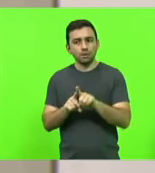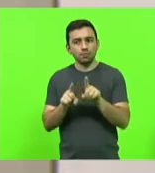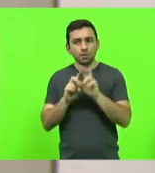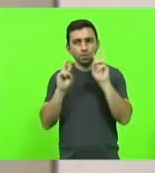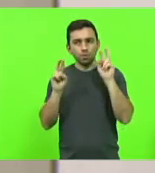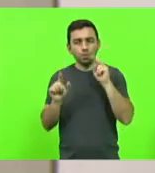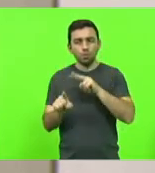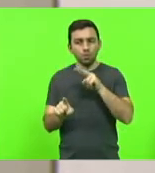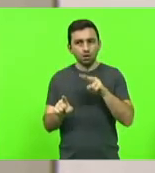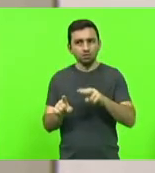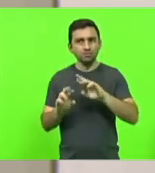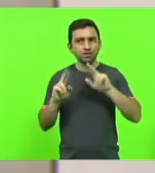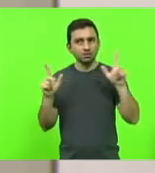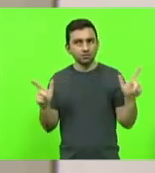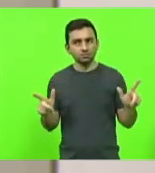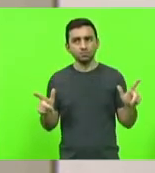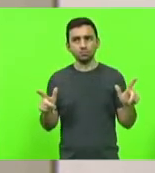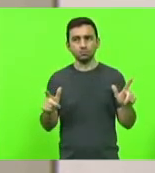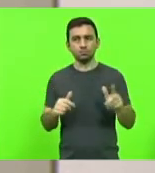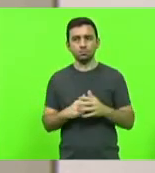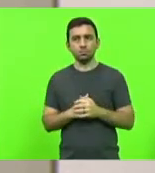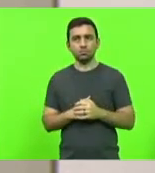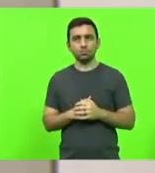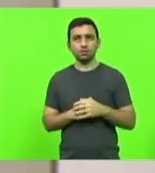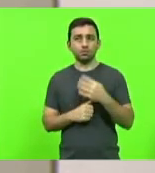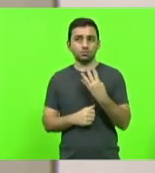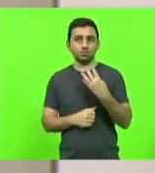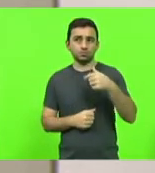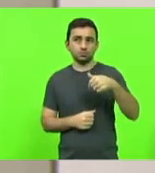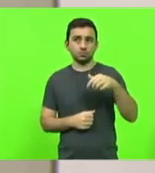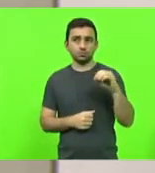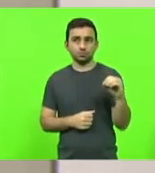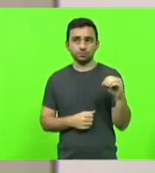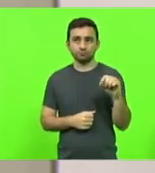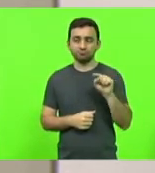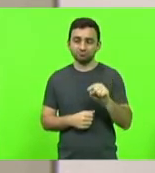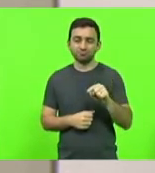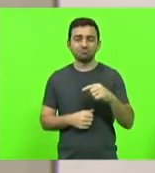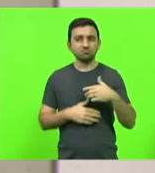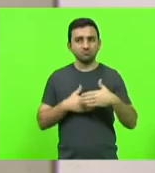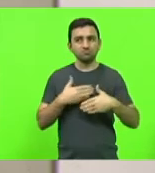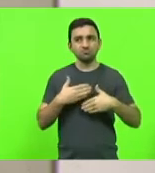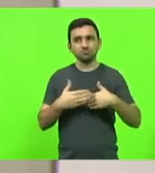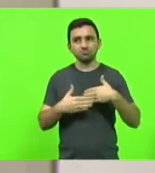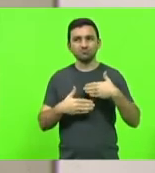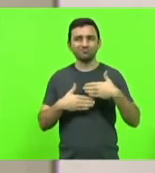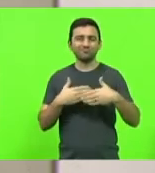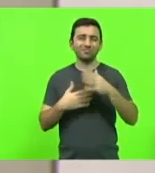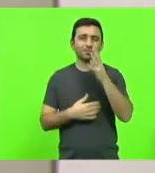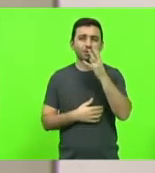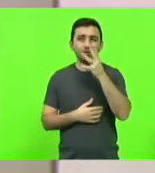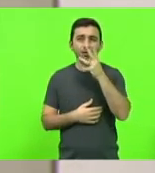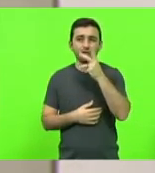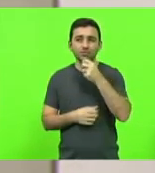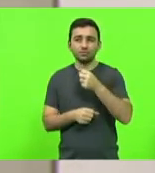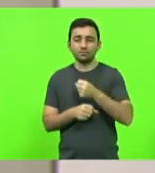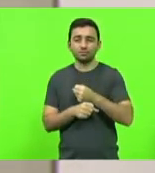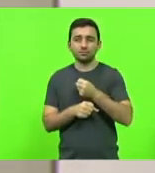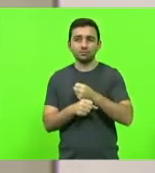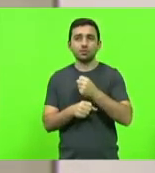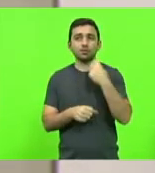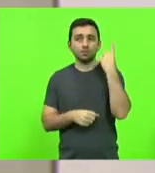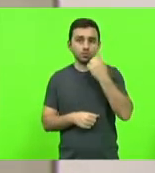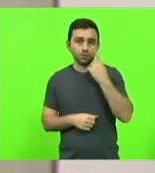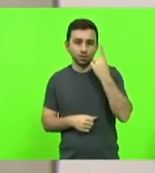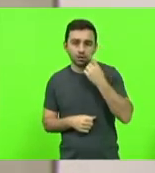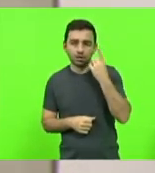governo federal para essas rodovias. A 470, que caminha a passos lentos, e os deputados e as pessoas que vivem,